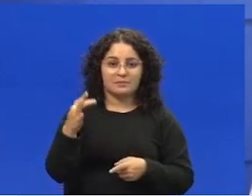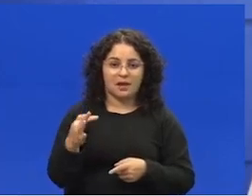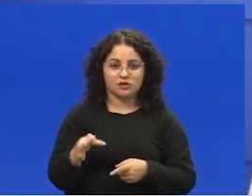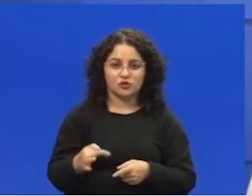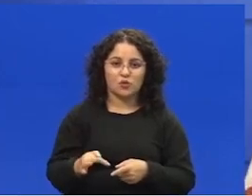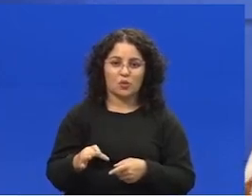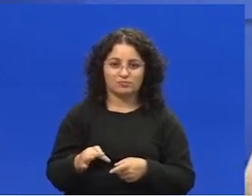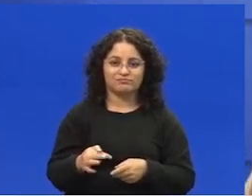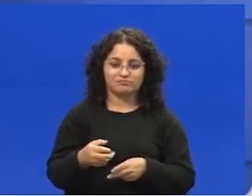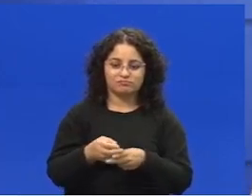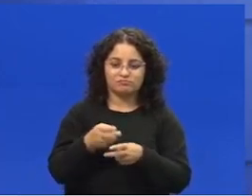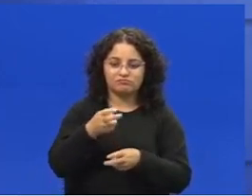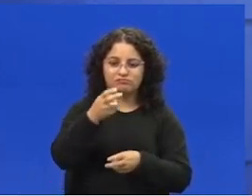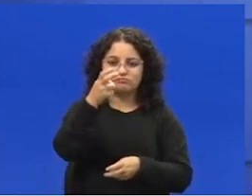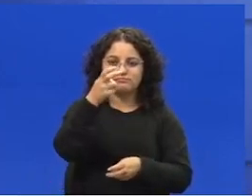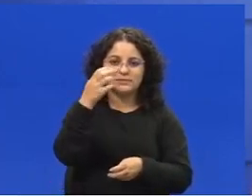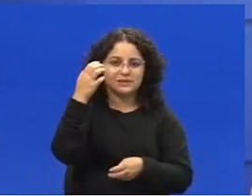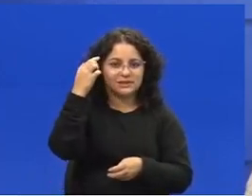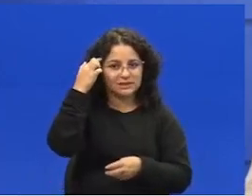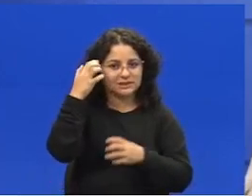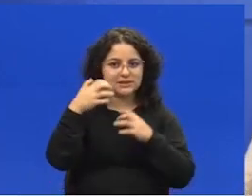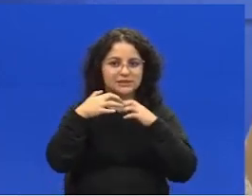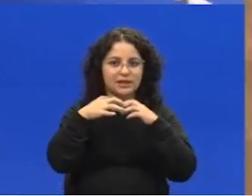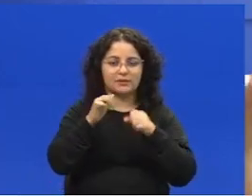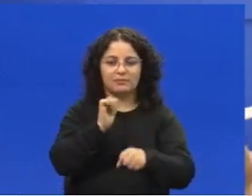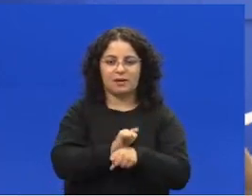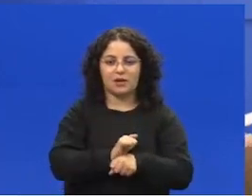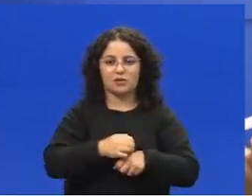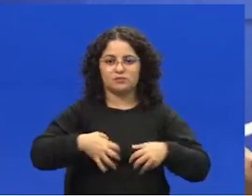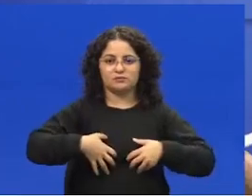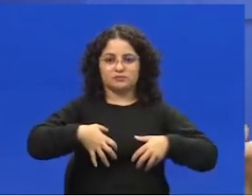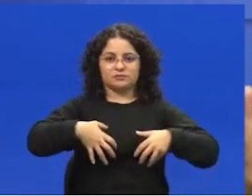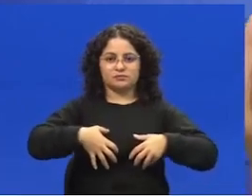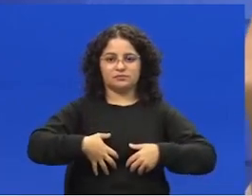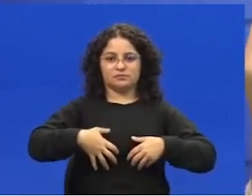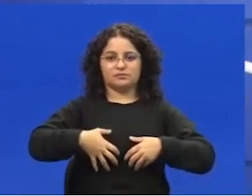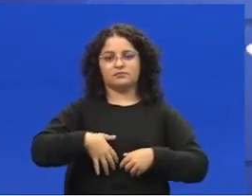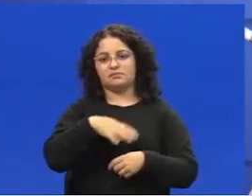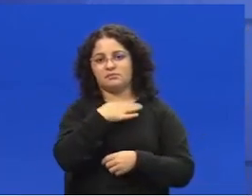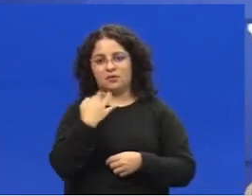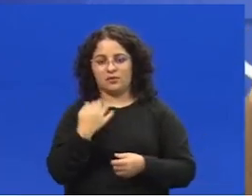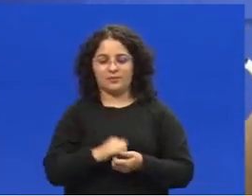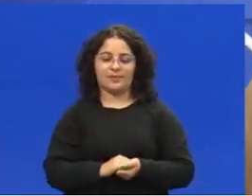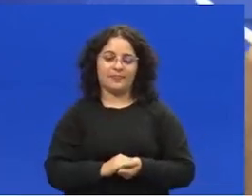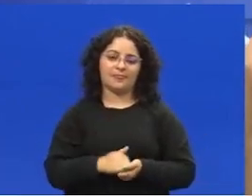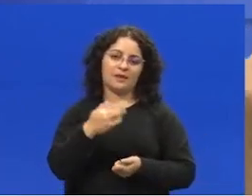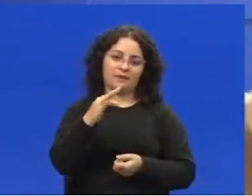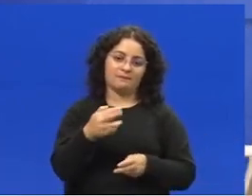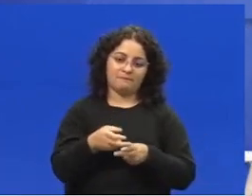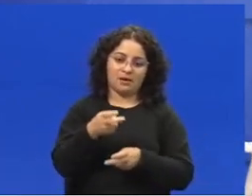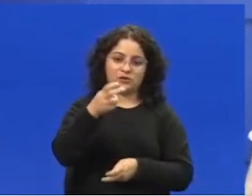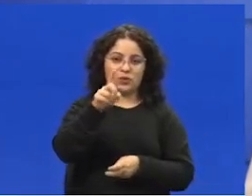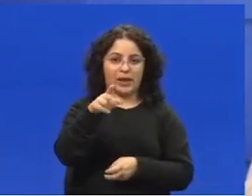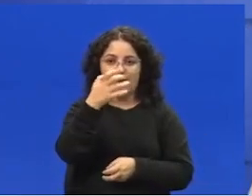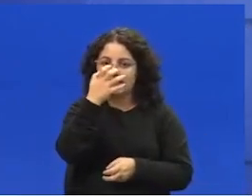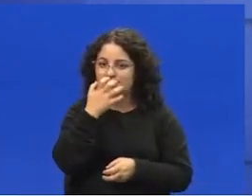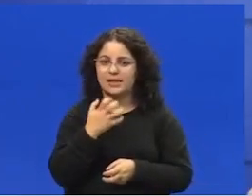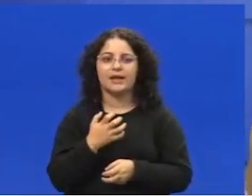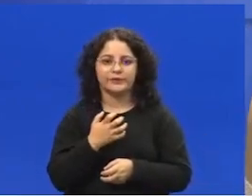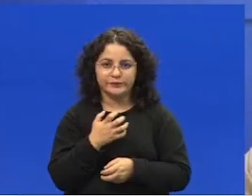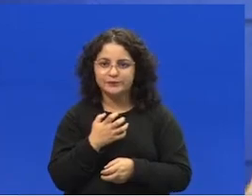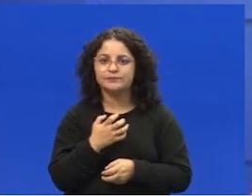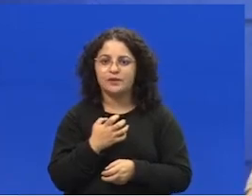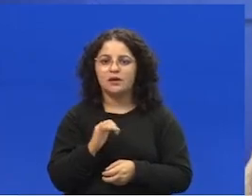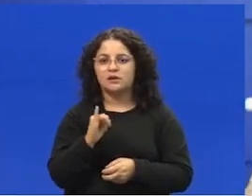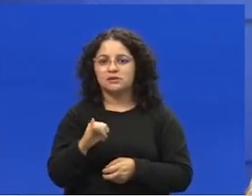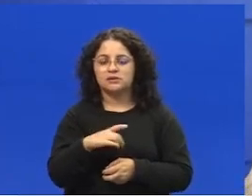tronco cerebral, parou o meu processo de respiração e consequente morte. Então, as fraturas em coluna cervical são muito sérias. E se eu tenho